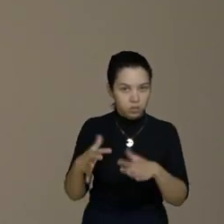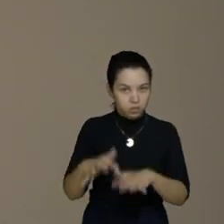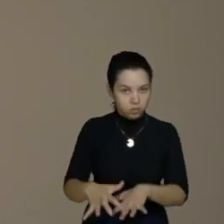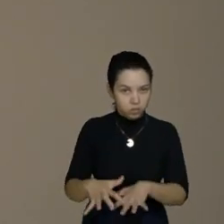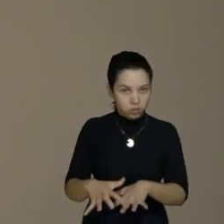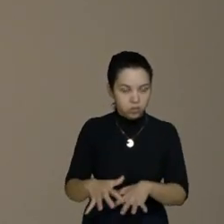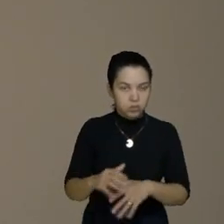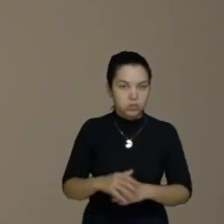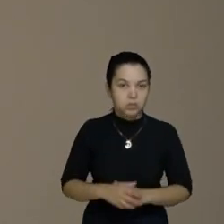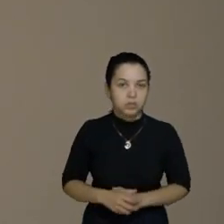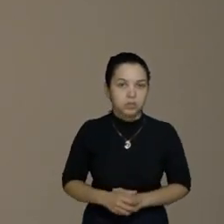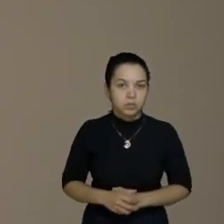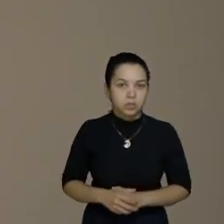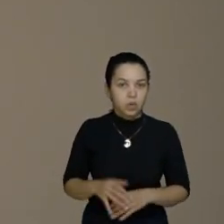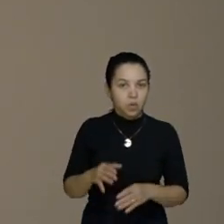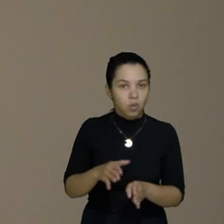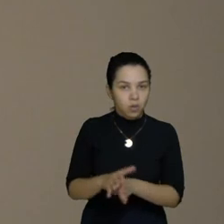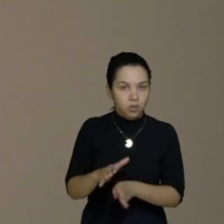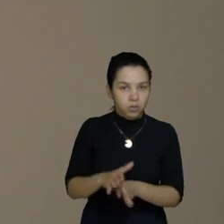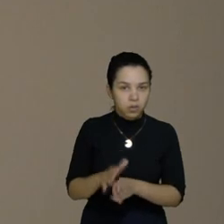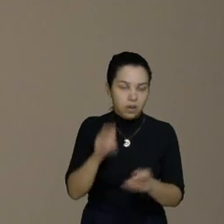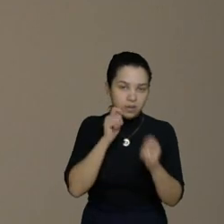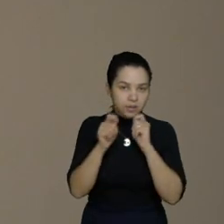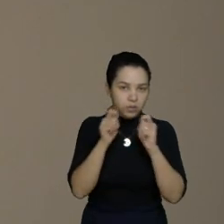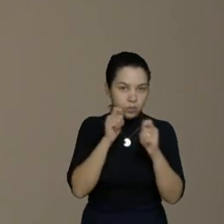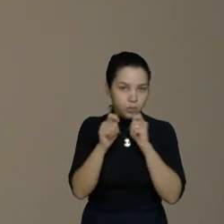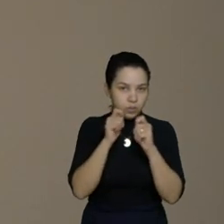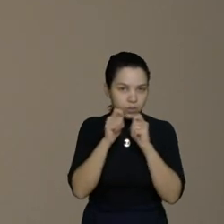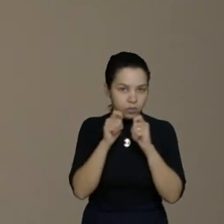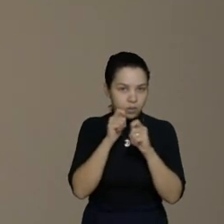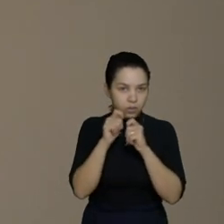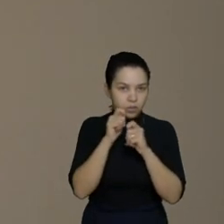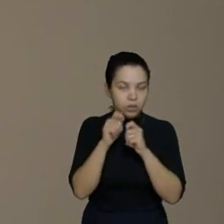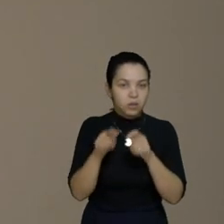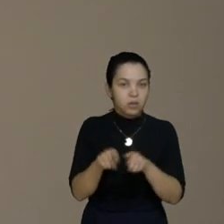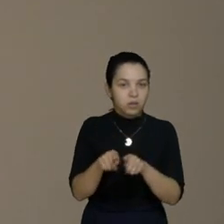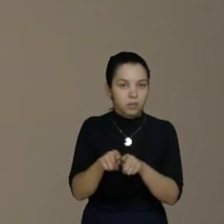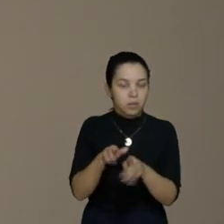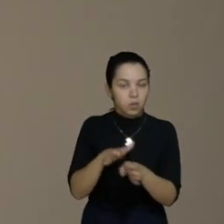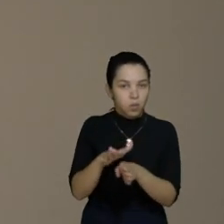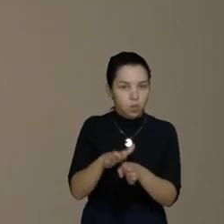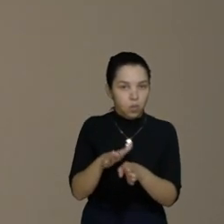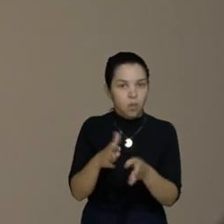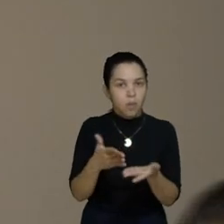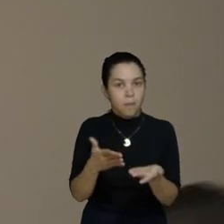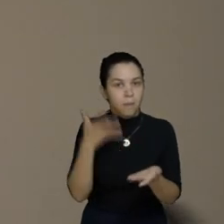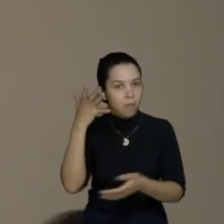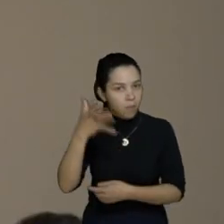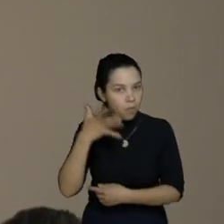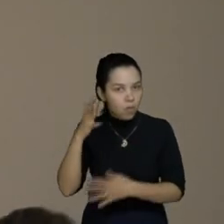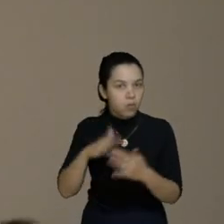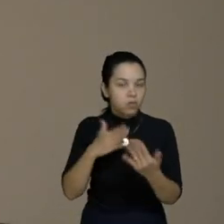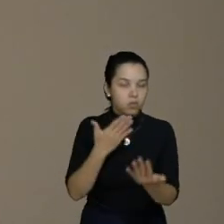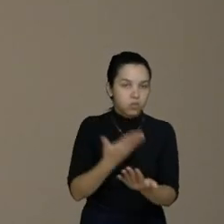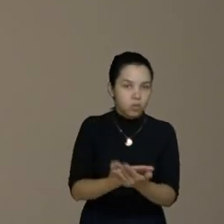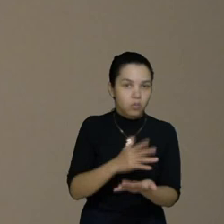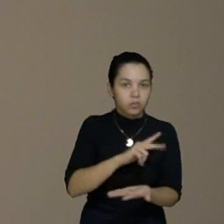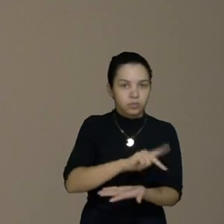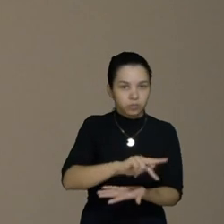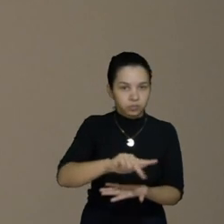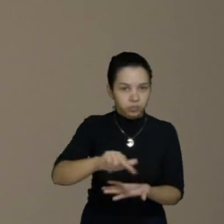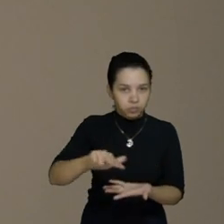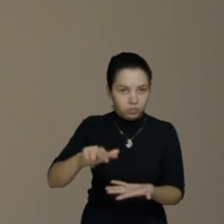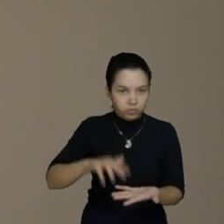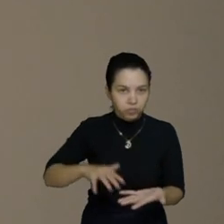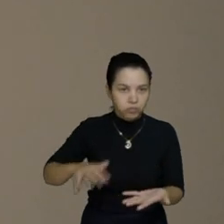Clínico orientação Assessoria consultoria e palestras para escolas redes de ensino de diversos municípios